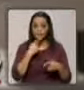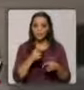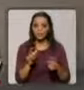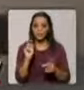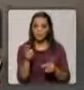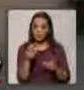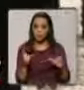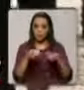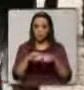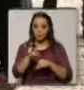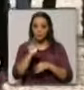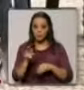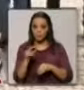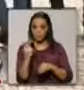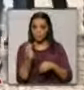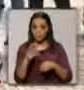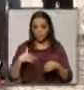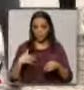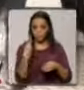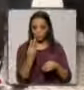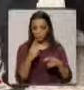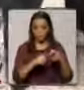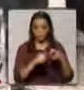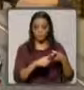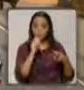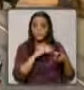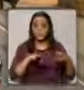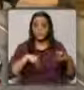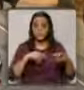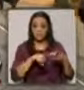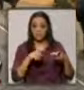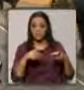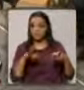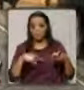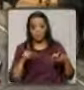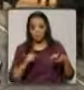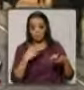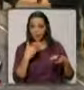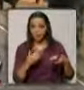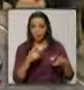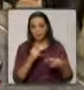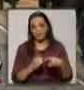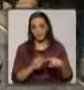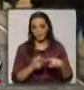eurogrupo só tem duas opções esta sexta-feira aceitar ou rejeitar o pedido de Atenas